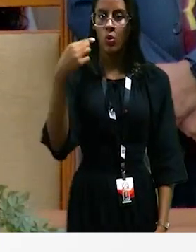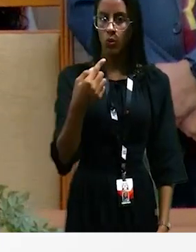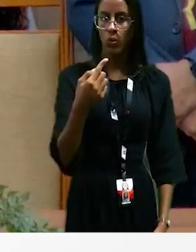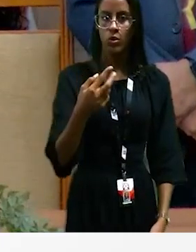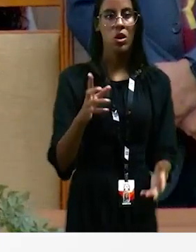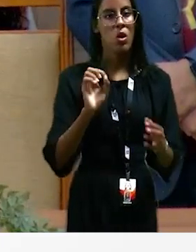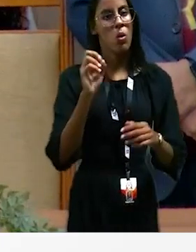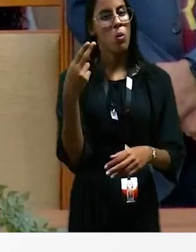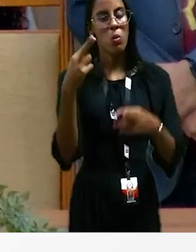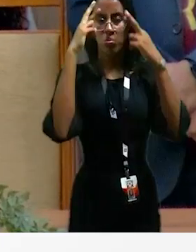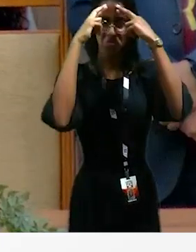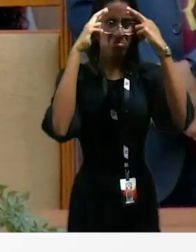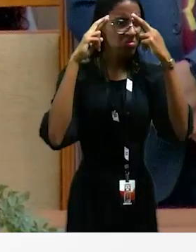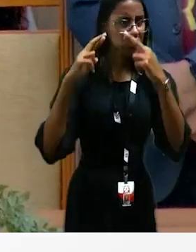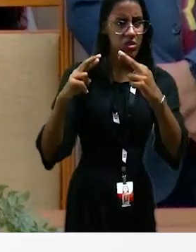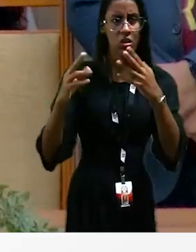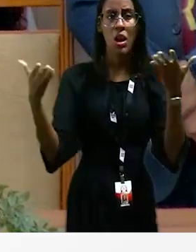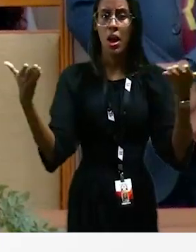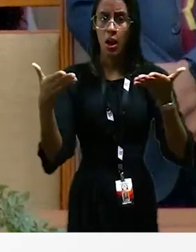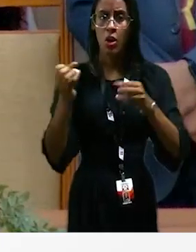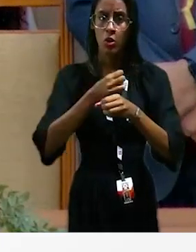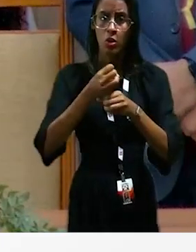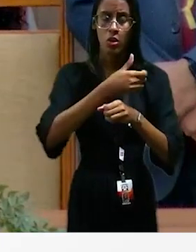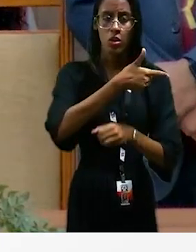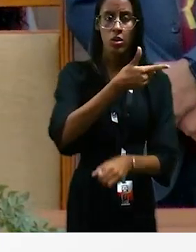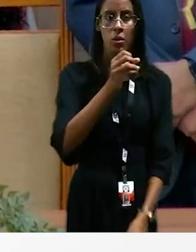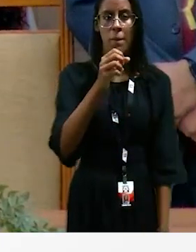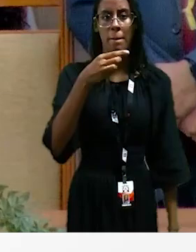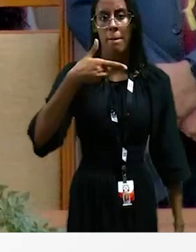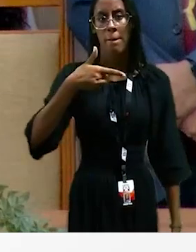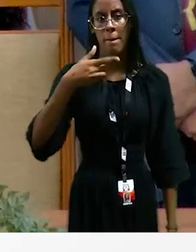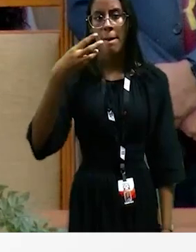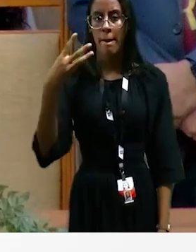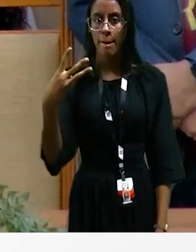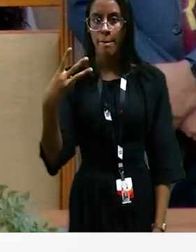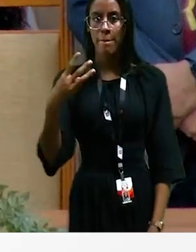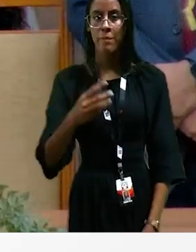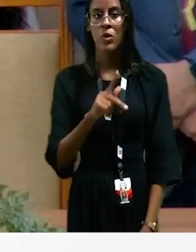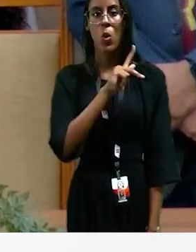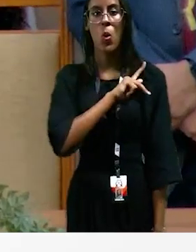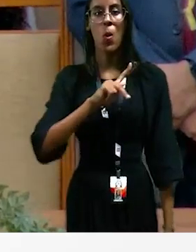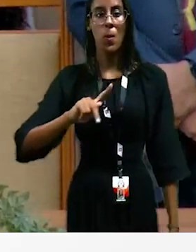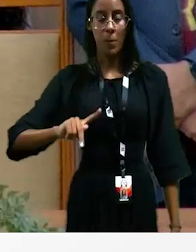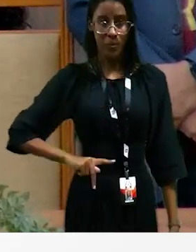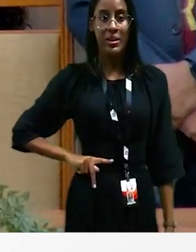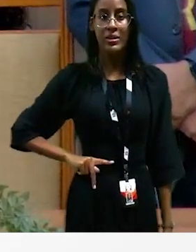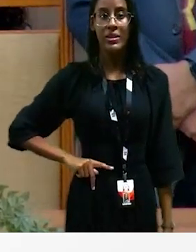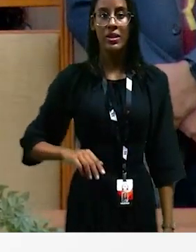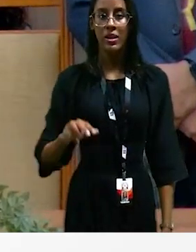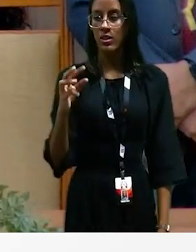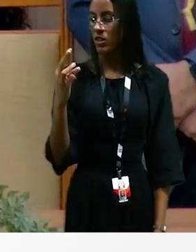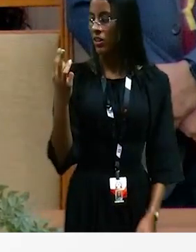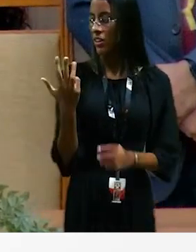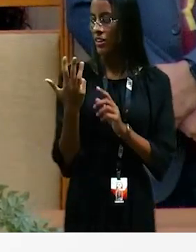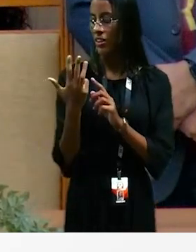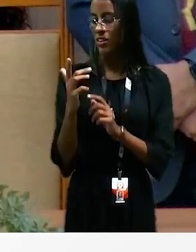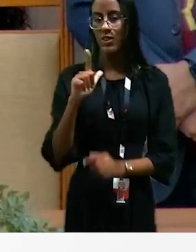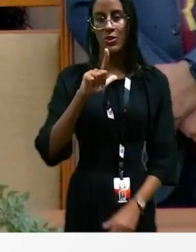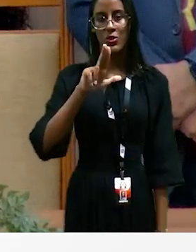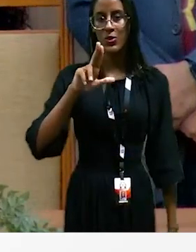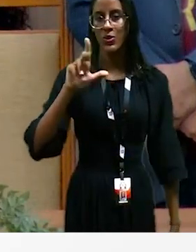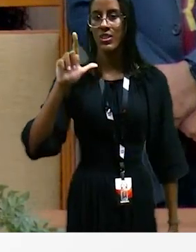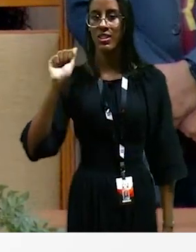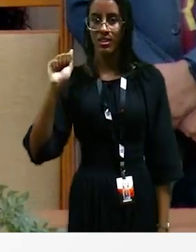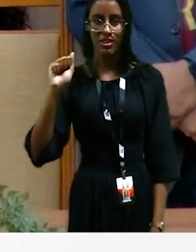agora em 2023 o Presidente da República Luiz Inácio Lula da Silva